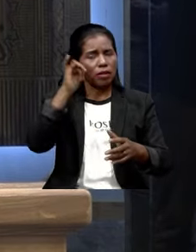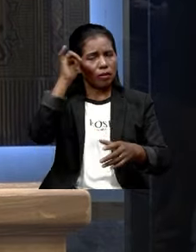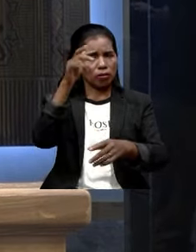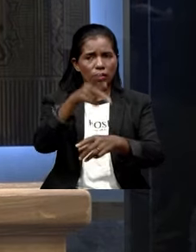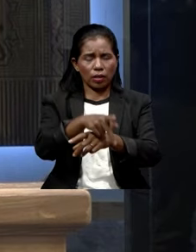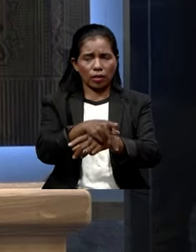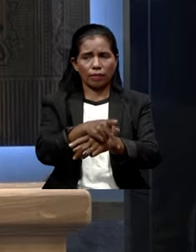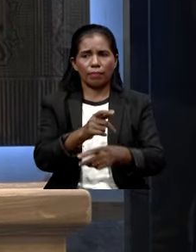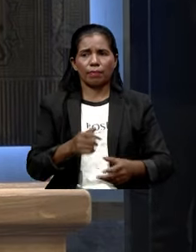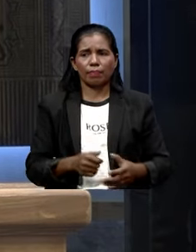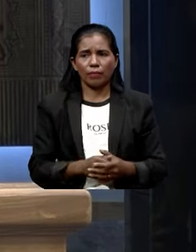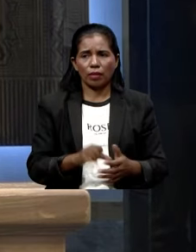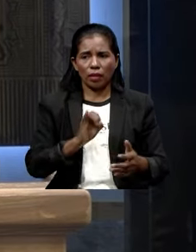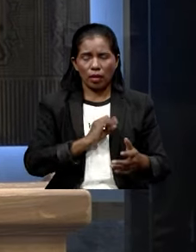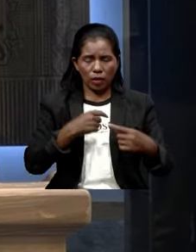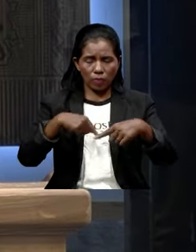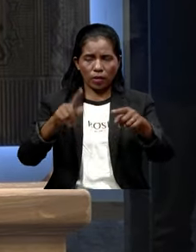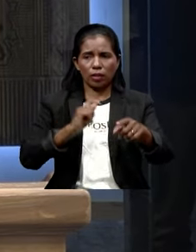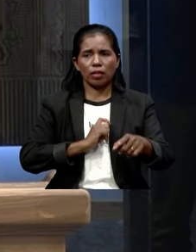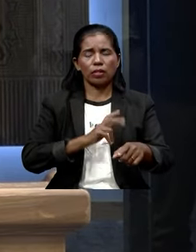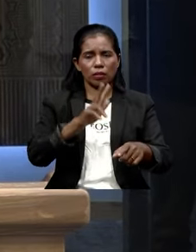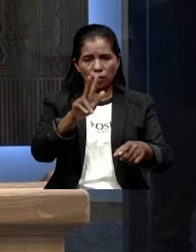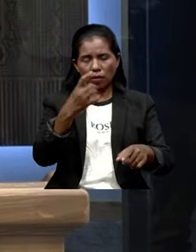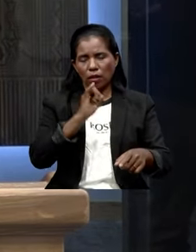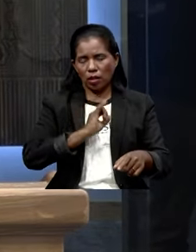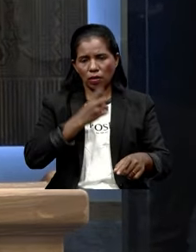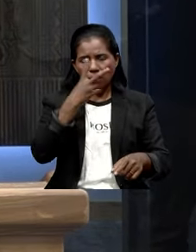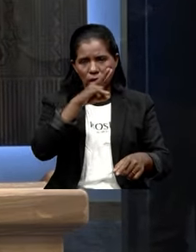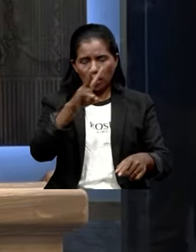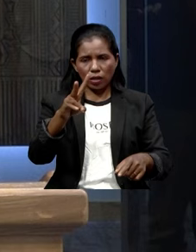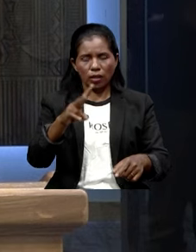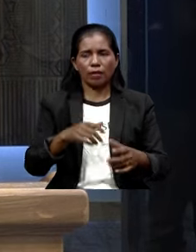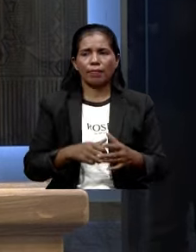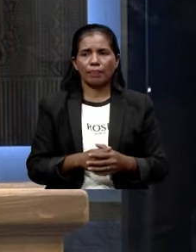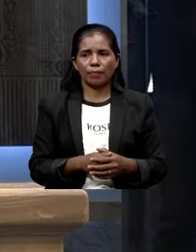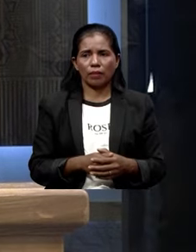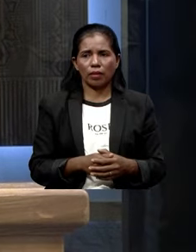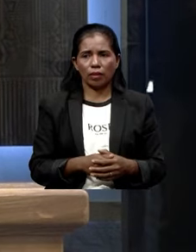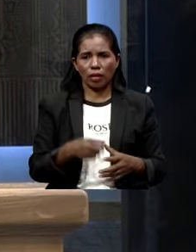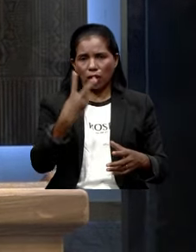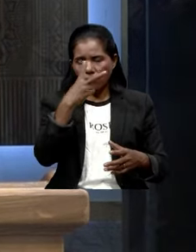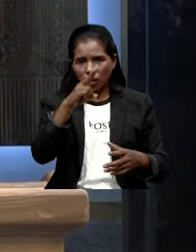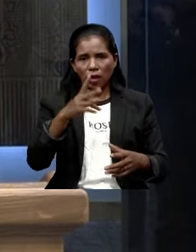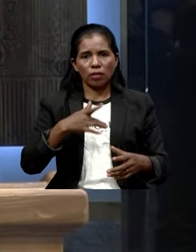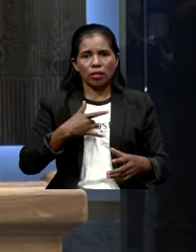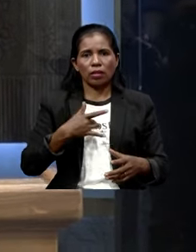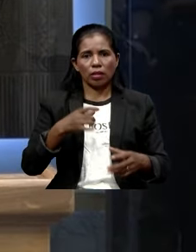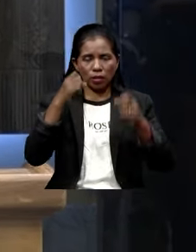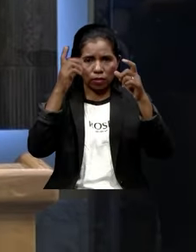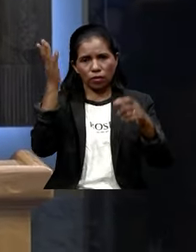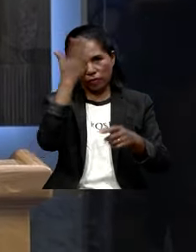Huricalan, yeah. Alba Tassitolo, da Are, Huricalan, Corberua, admira a obra